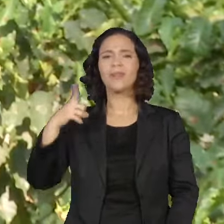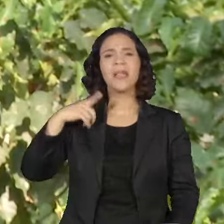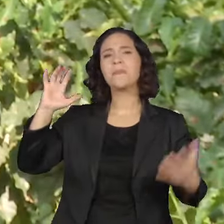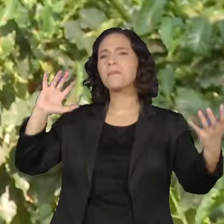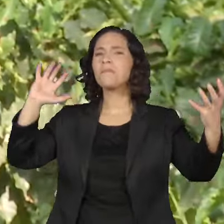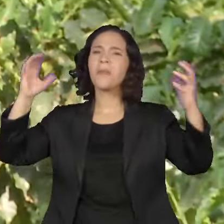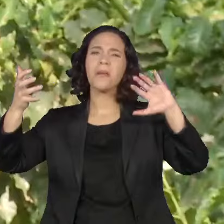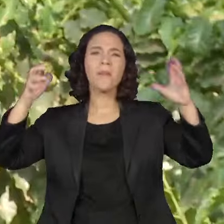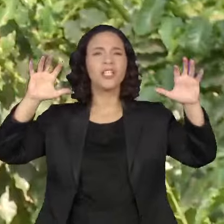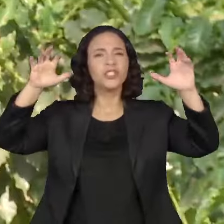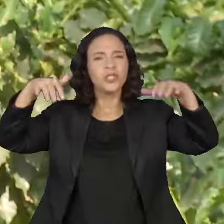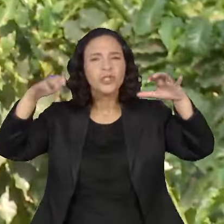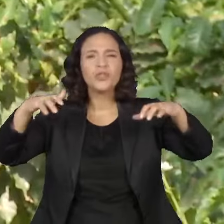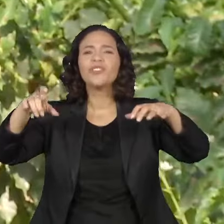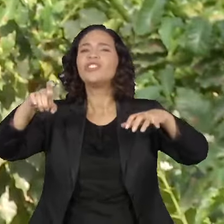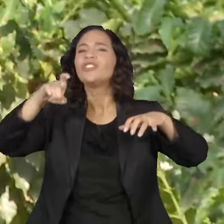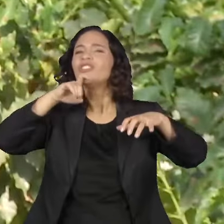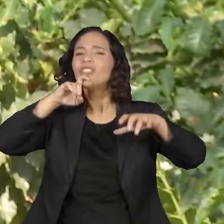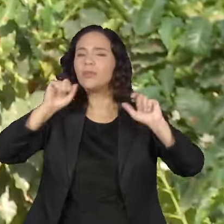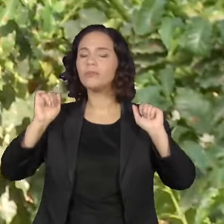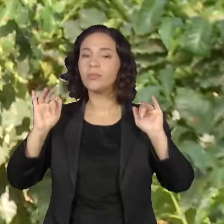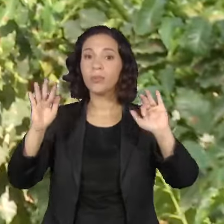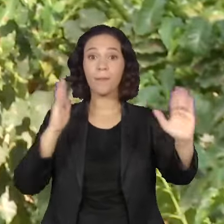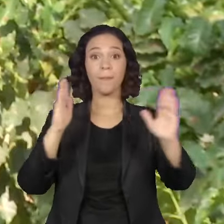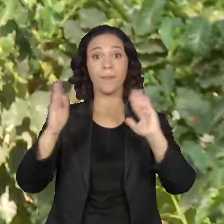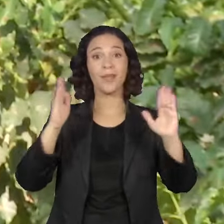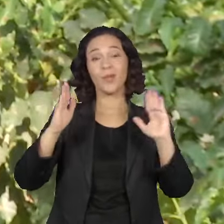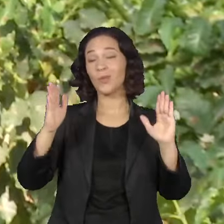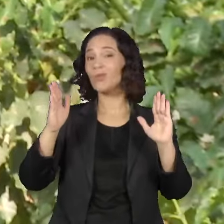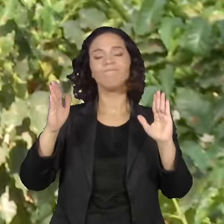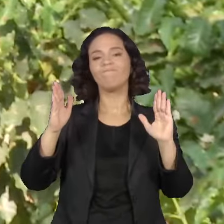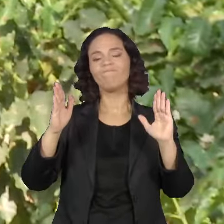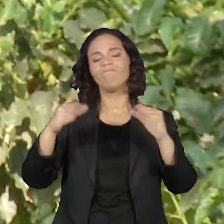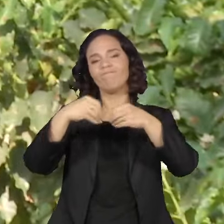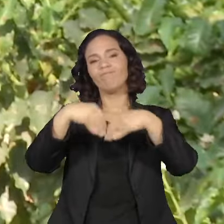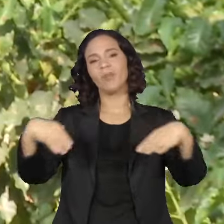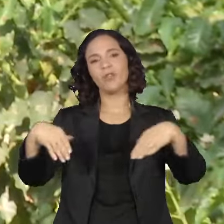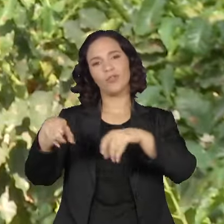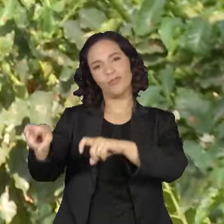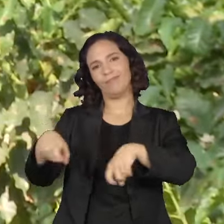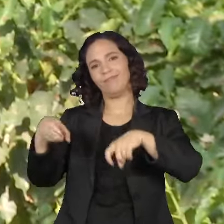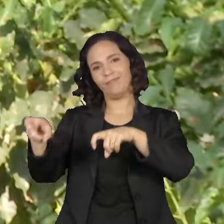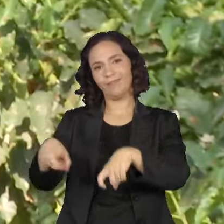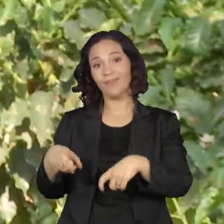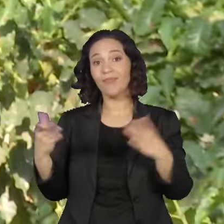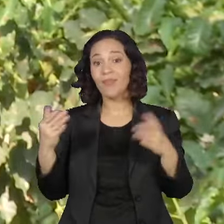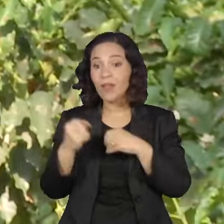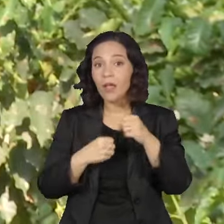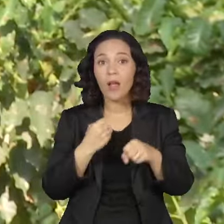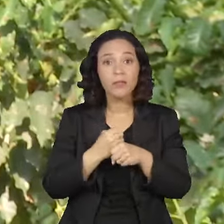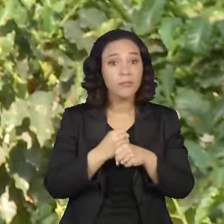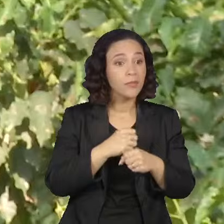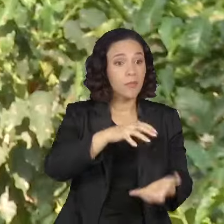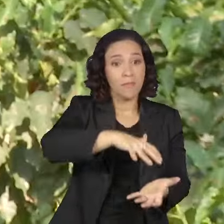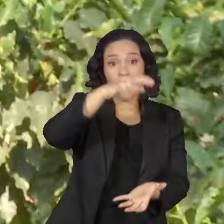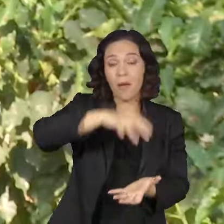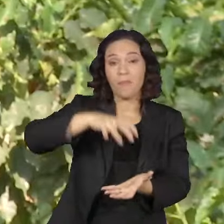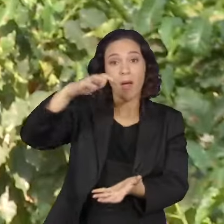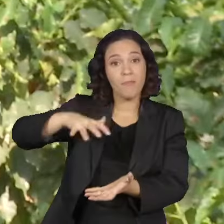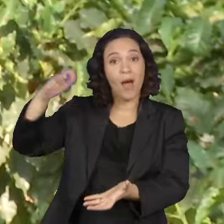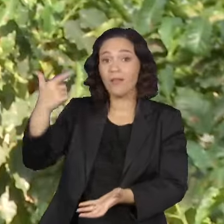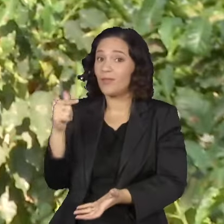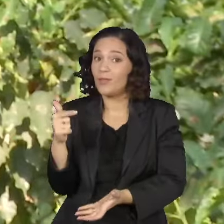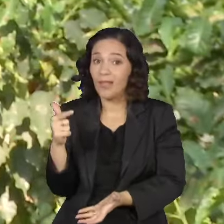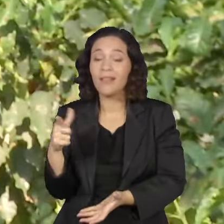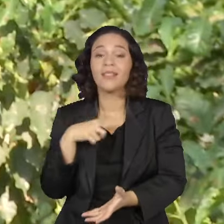chuvas fora do período esperado reduziram a produção. Este ano, já sem estoques, o café foi atingido